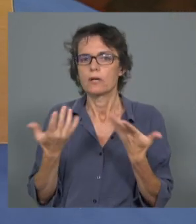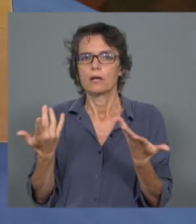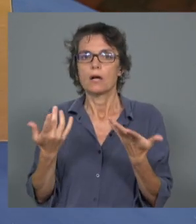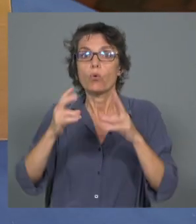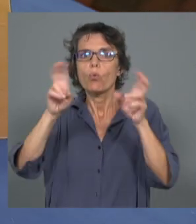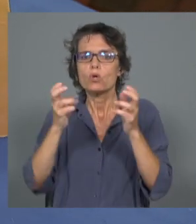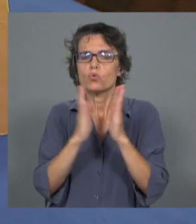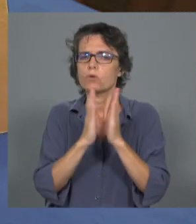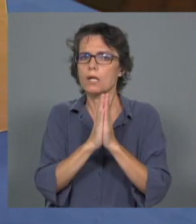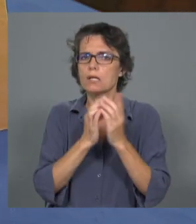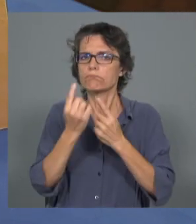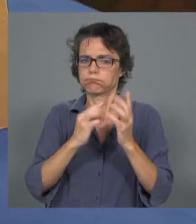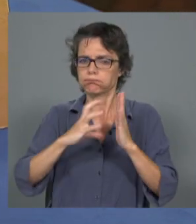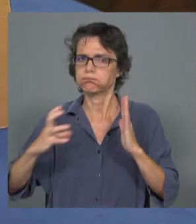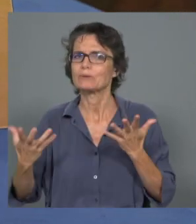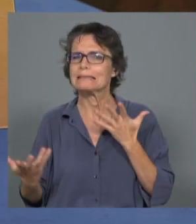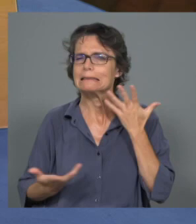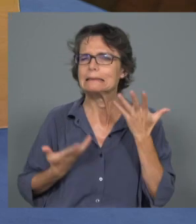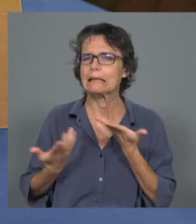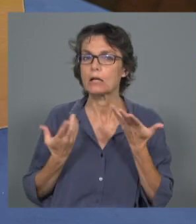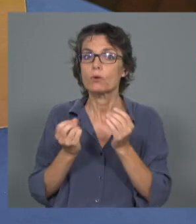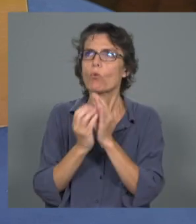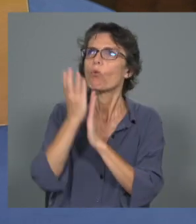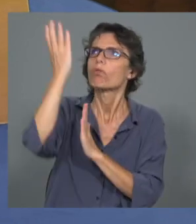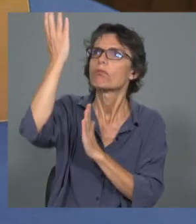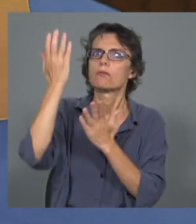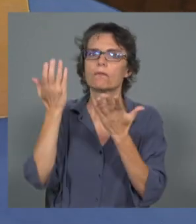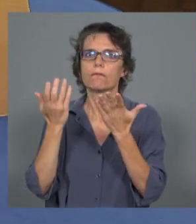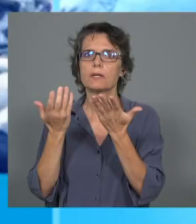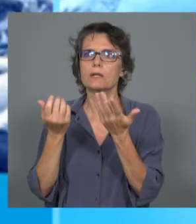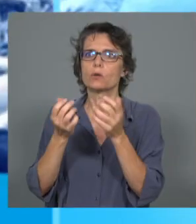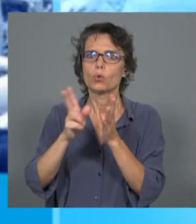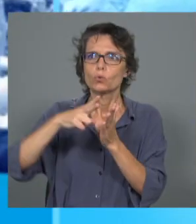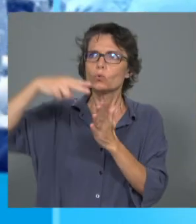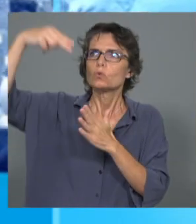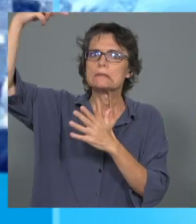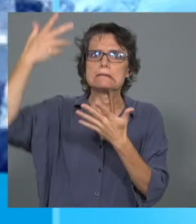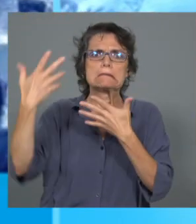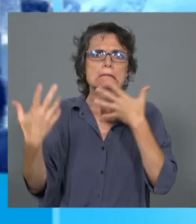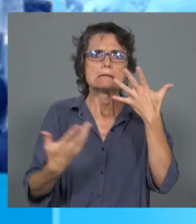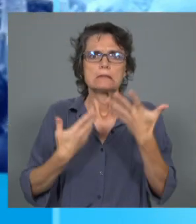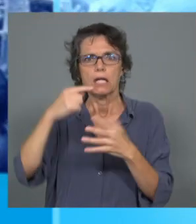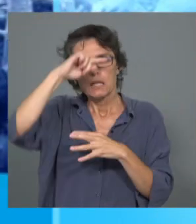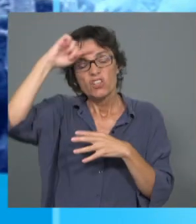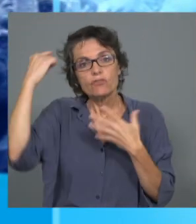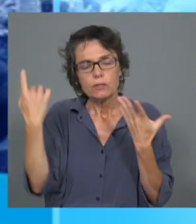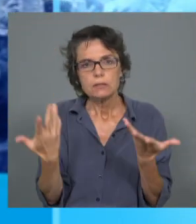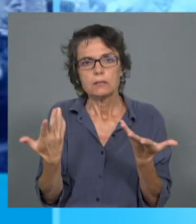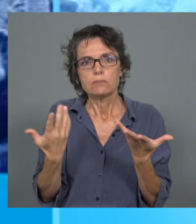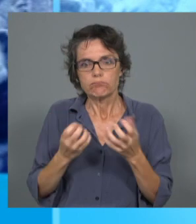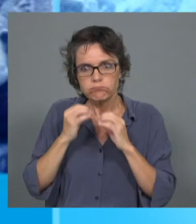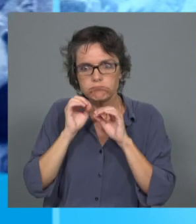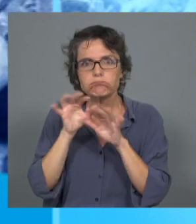fácil entendimento. Comunicar o transcendente, o divino, não é nada fácil, segundo estas regras da comunicação